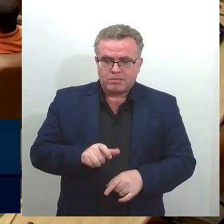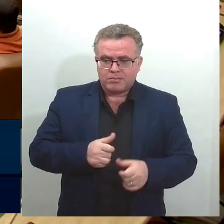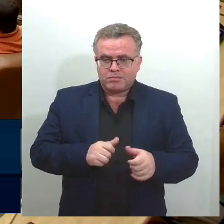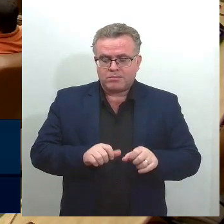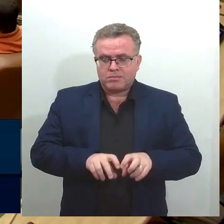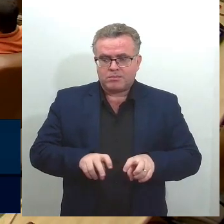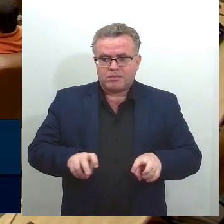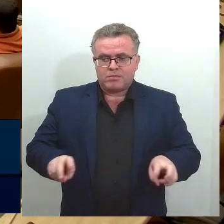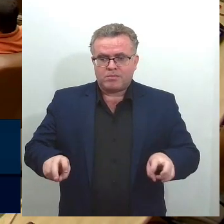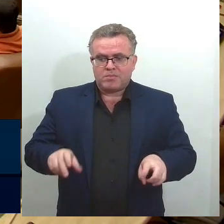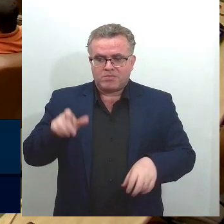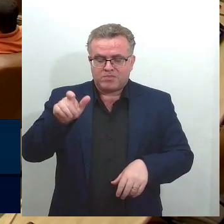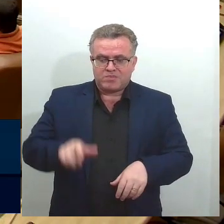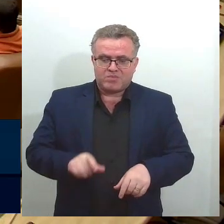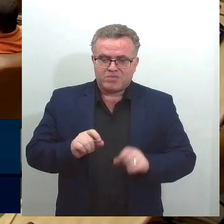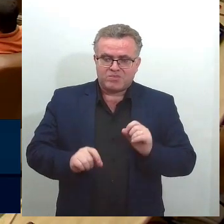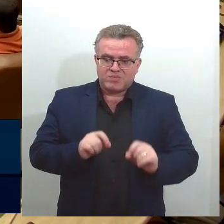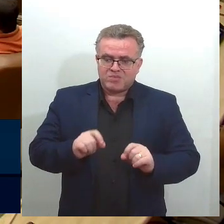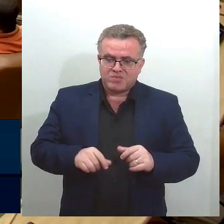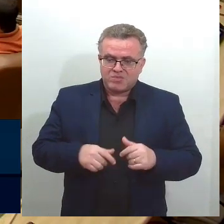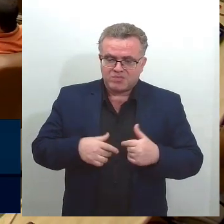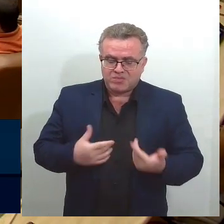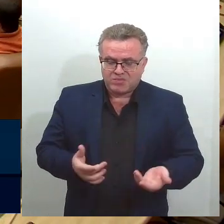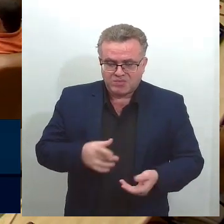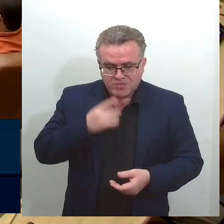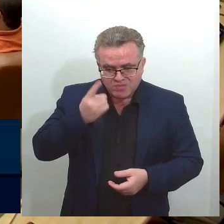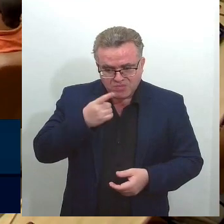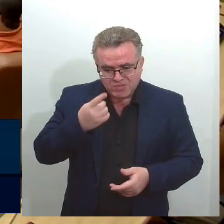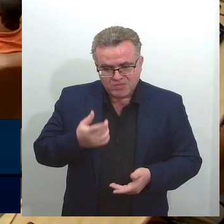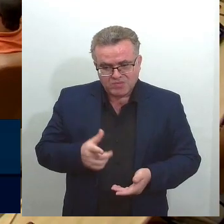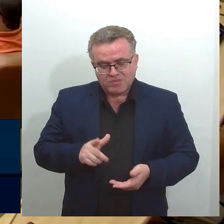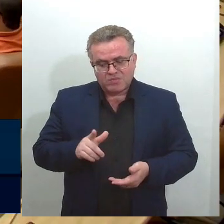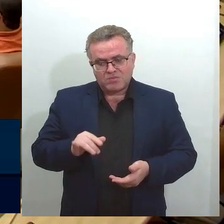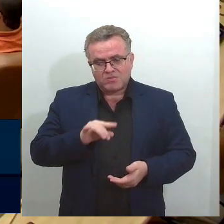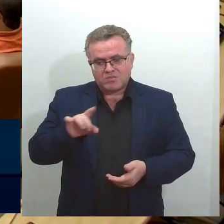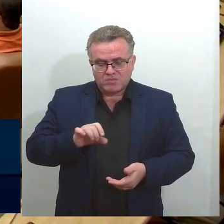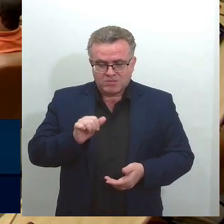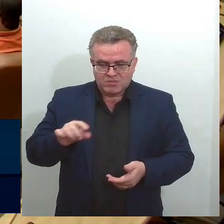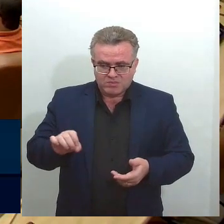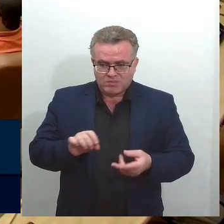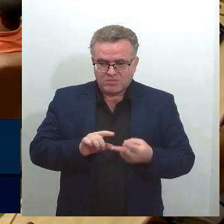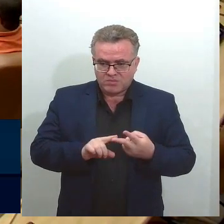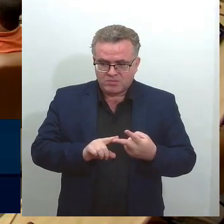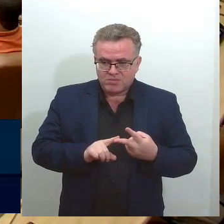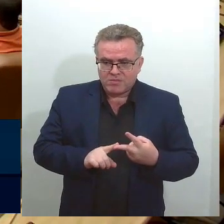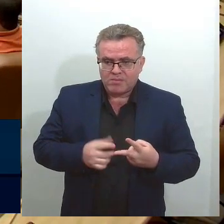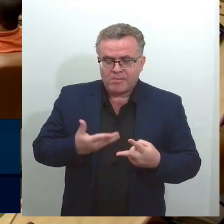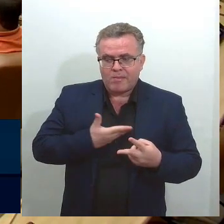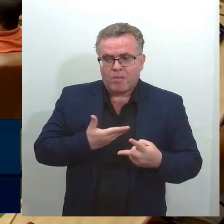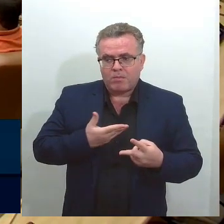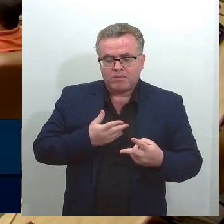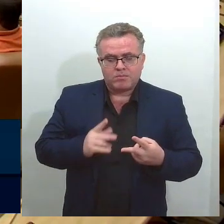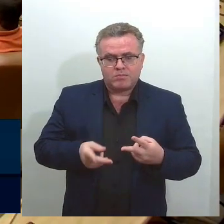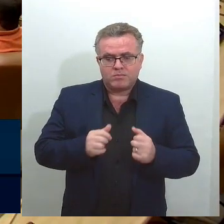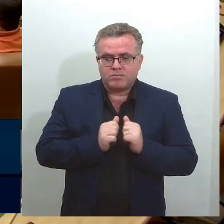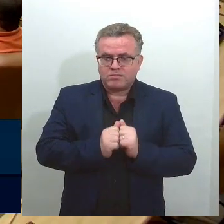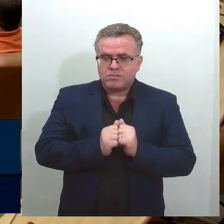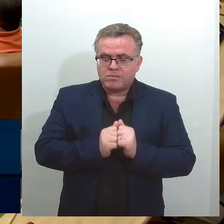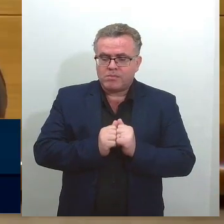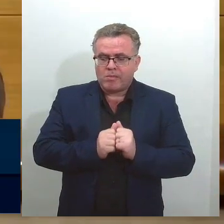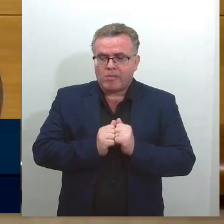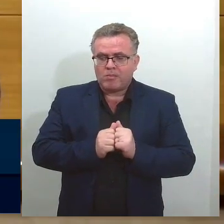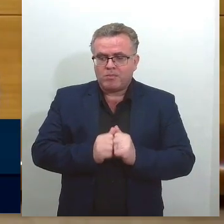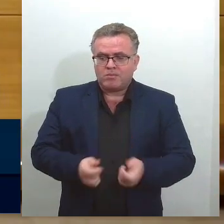senhor deputado Luizão Donald Trump, esse amigo, esse parceiro aí de partido, né, Luizão?